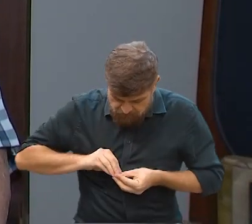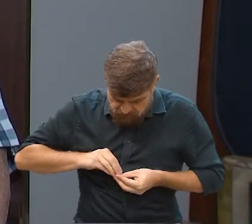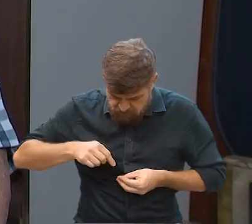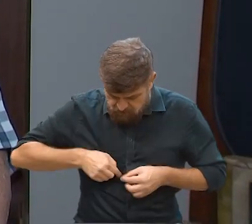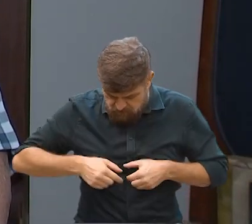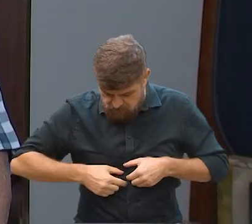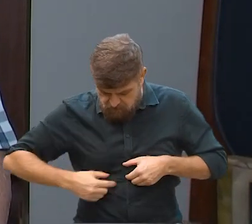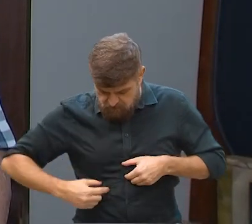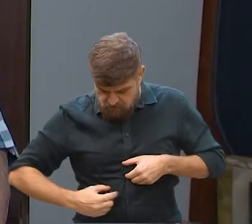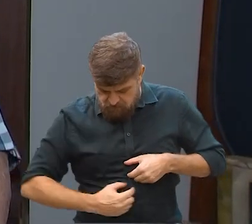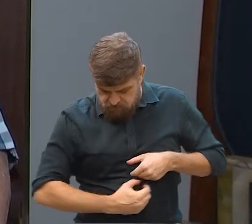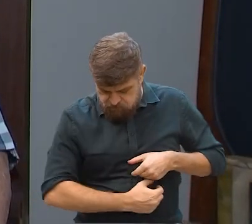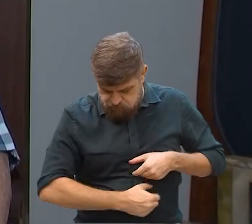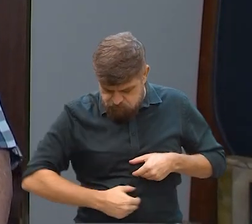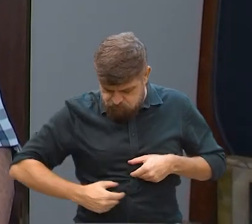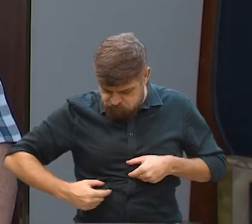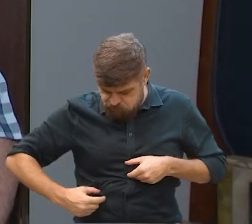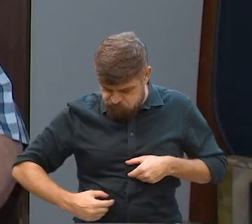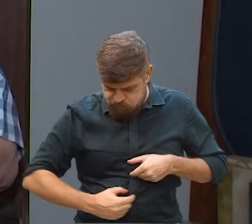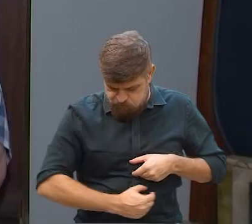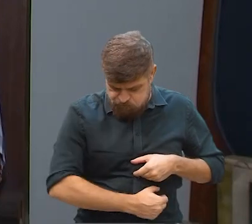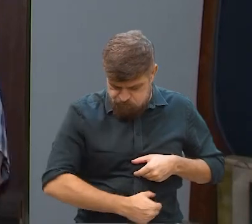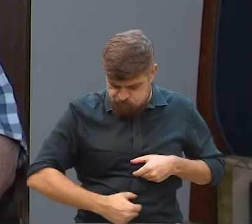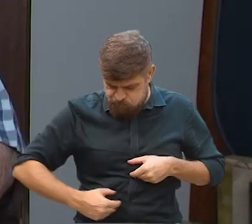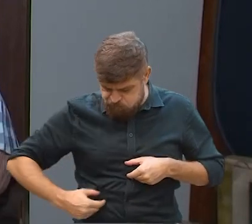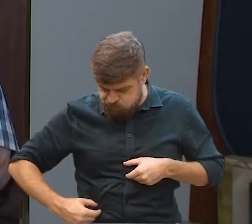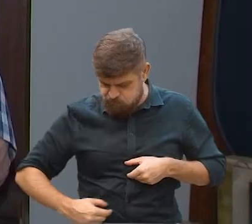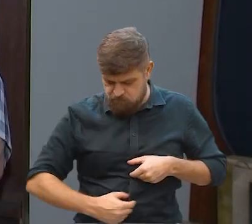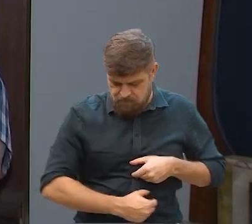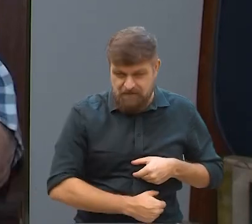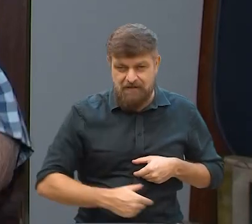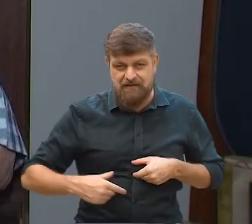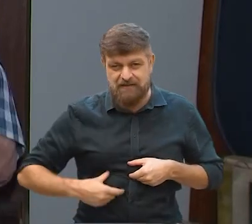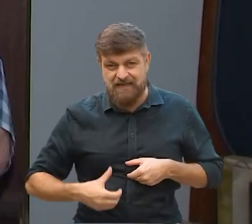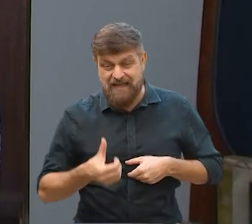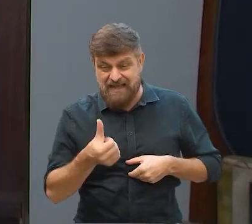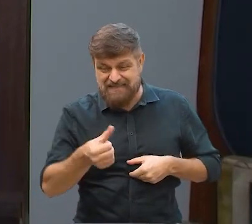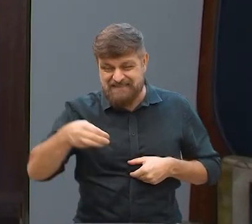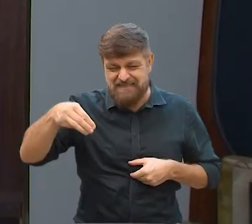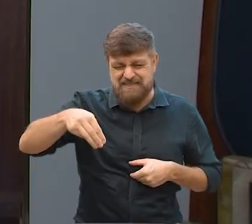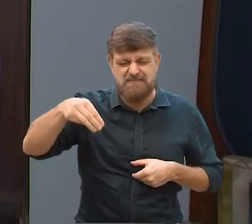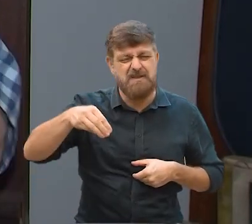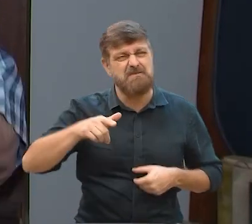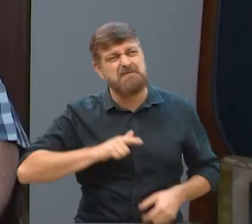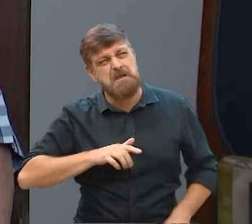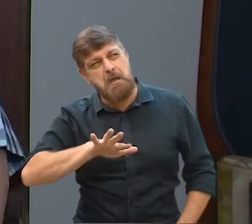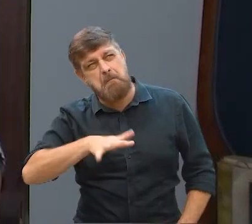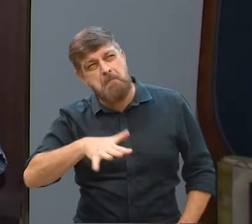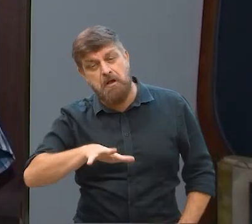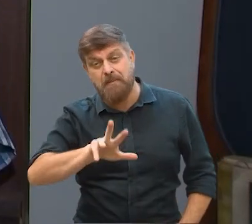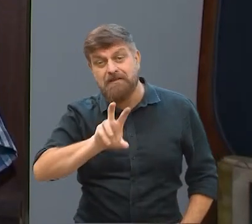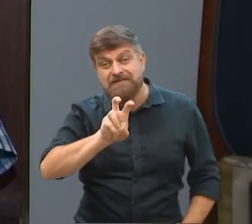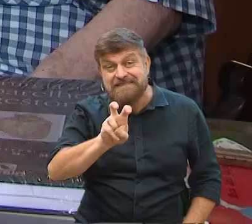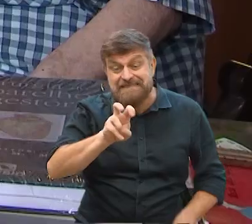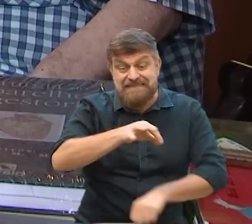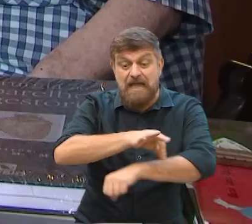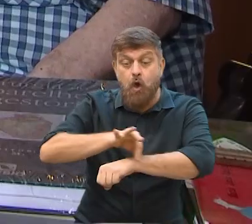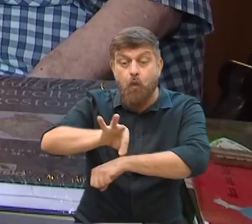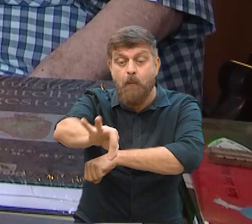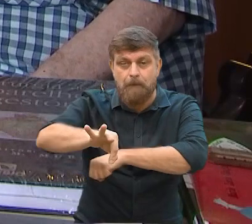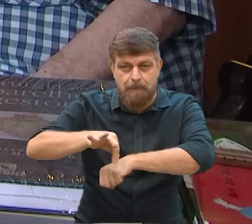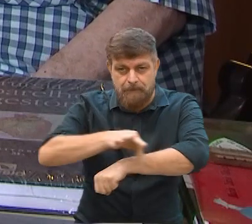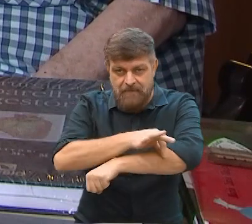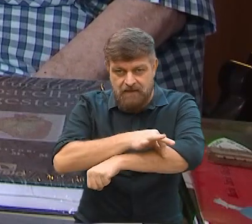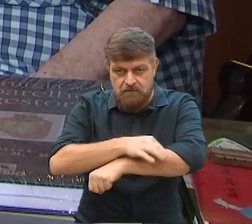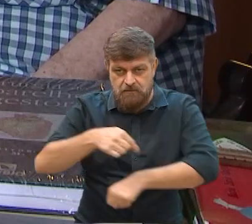antes do grosso, alguns centímetros, o jejum é muito extenso, tudo dá 6 metros, então ele tem uns 5 metros e tanto. O